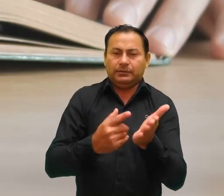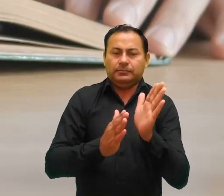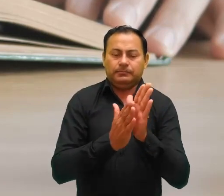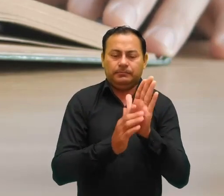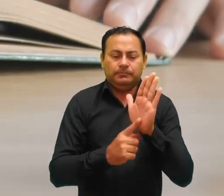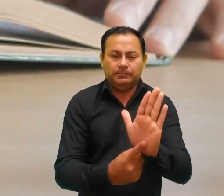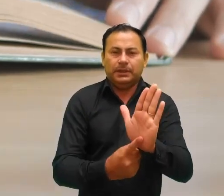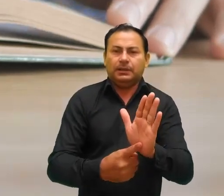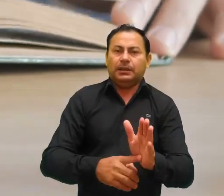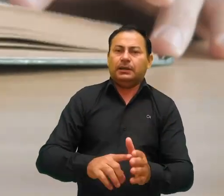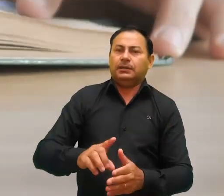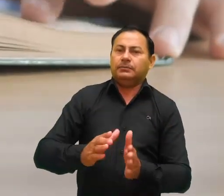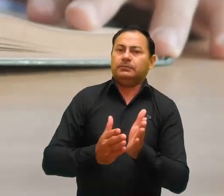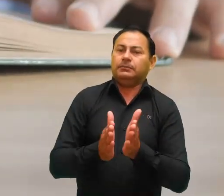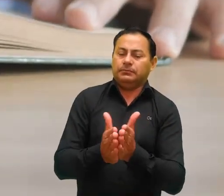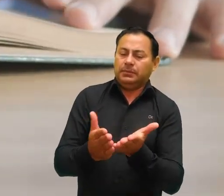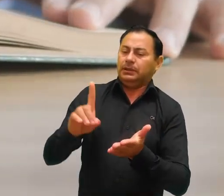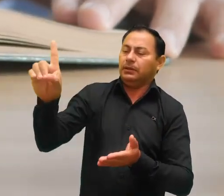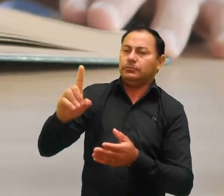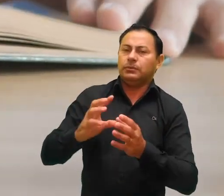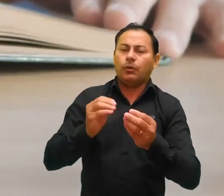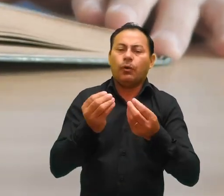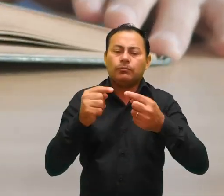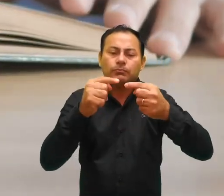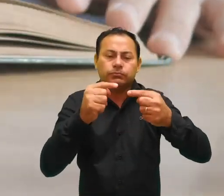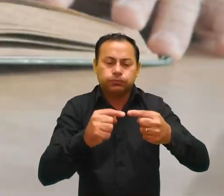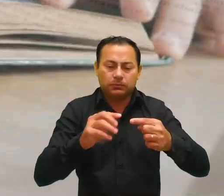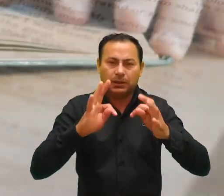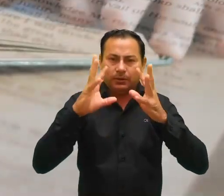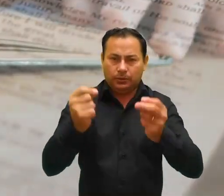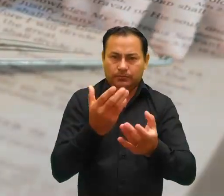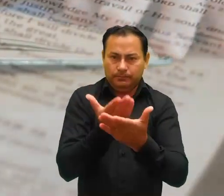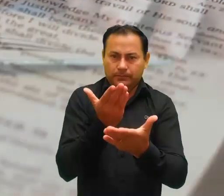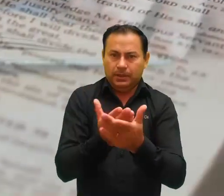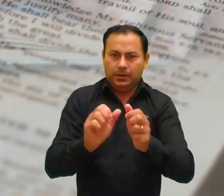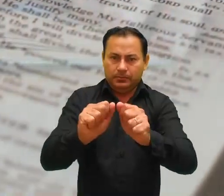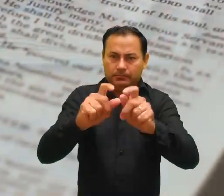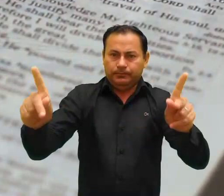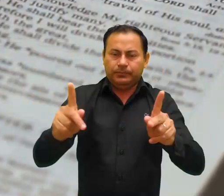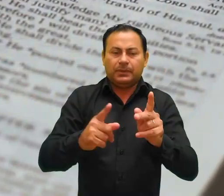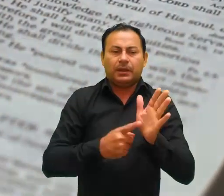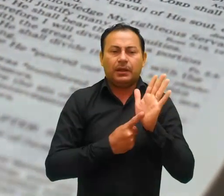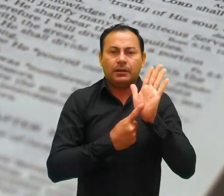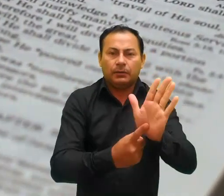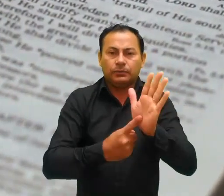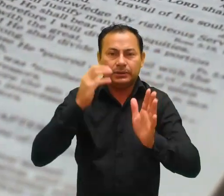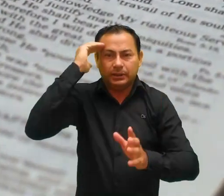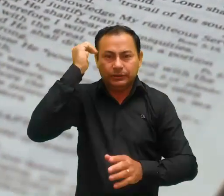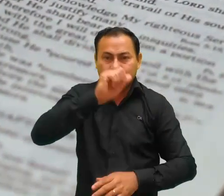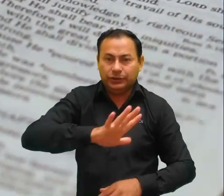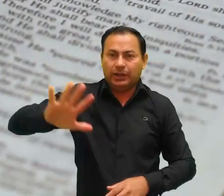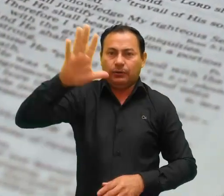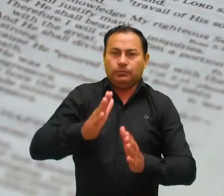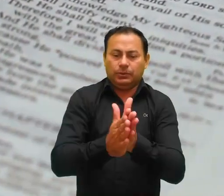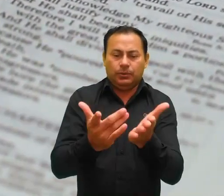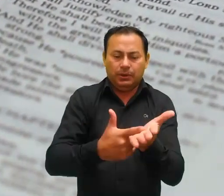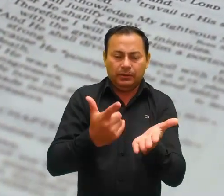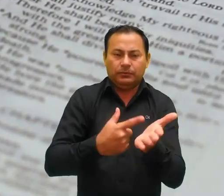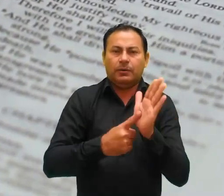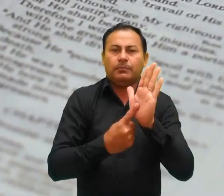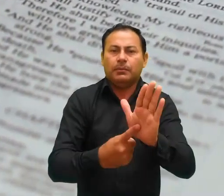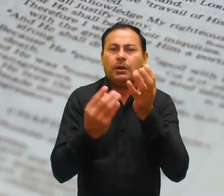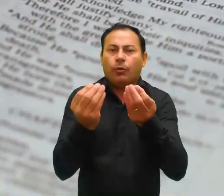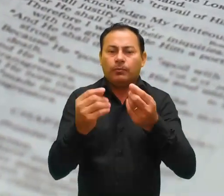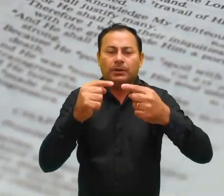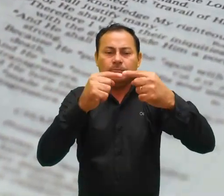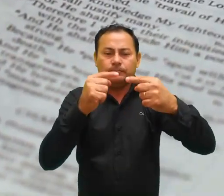procurando mostrar como cada um deles se encaixa num todo. Esse estudo do Apocalipse visa dar uma visão geral deste livro e também mostrar